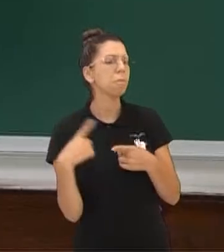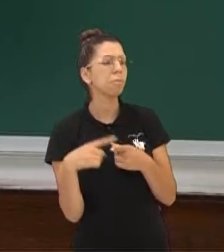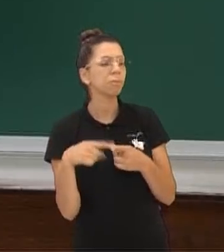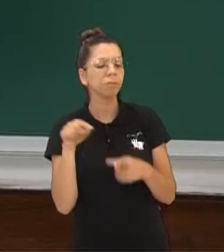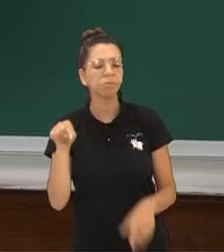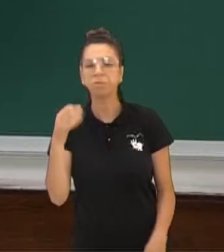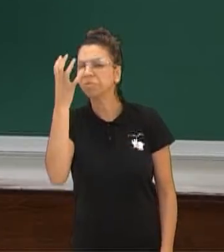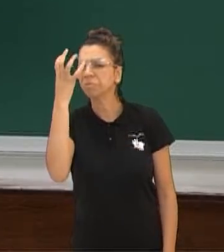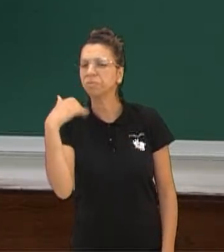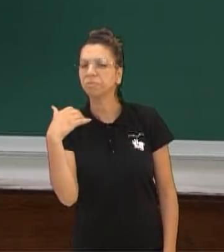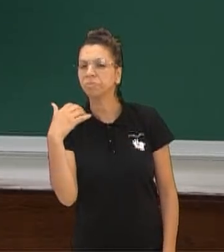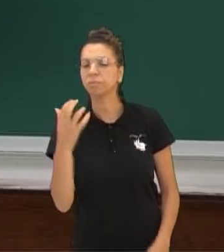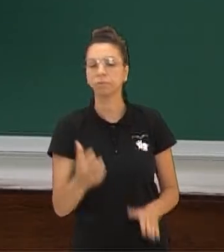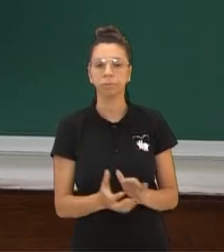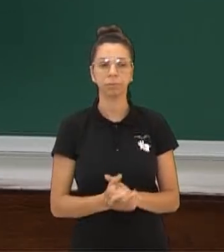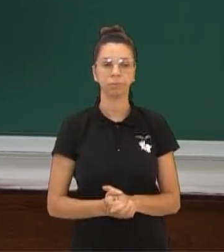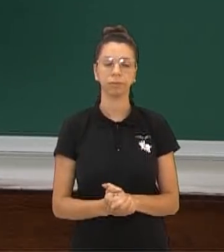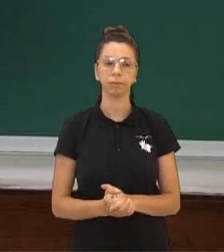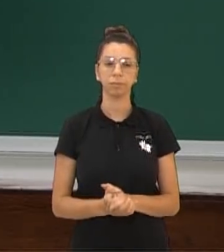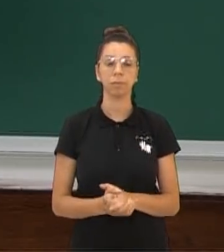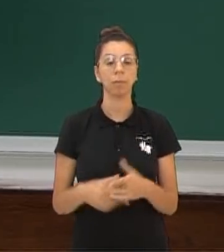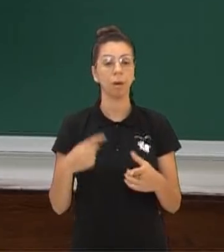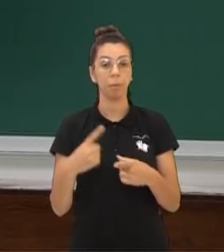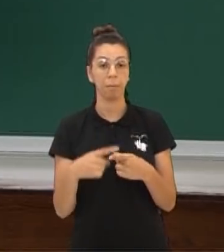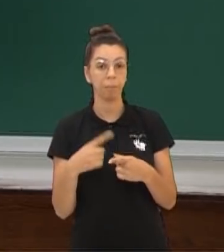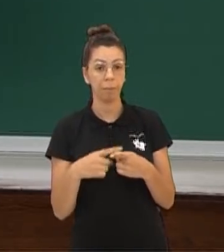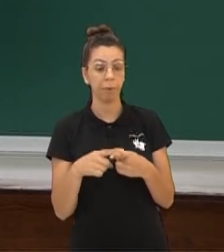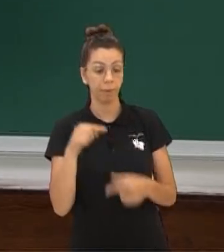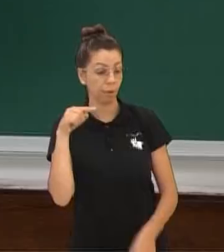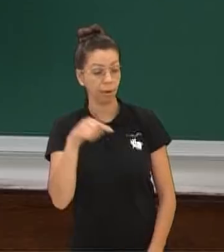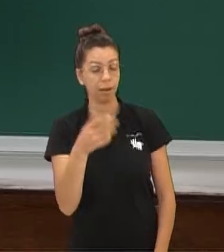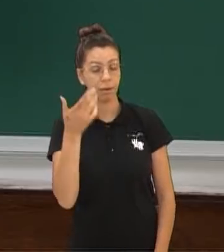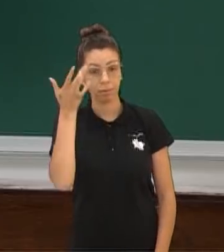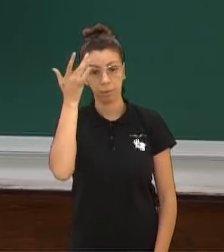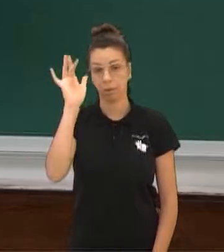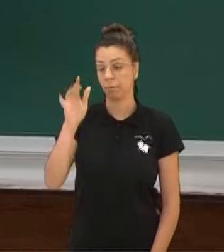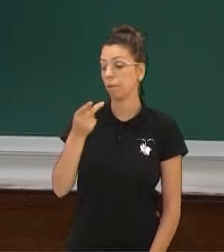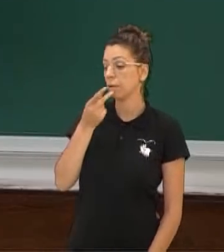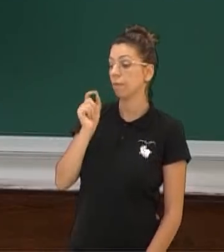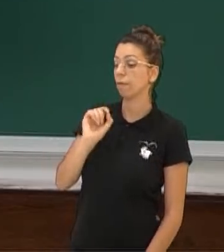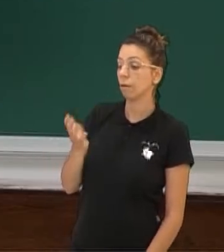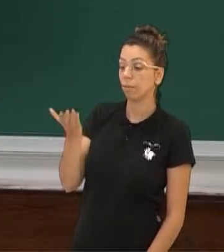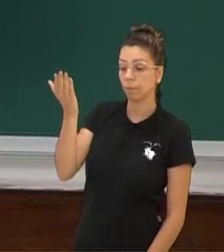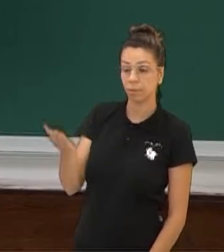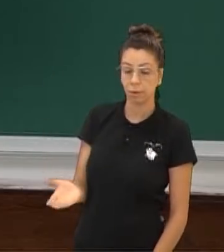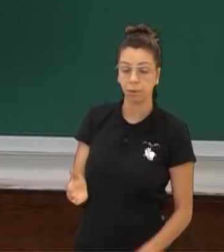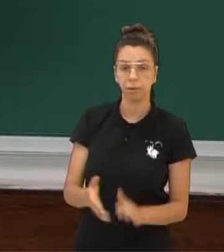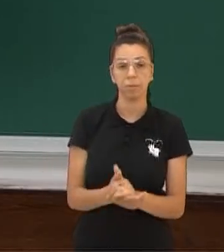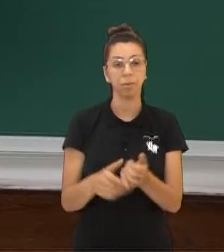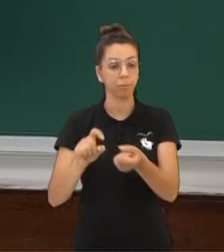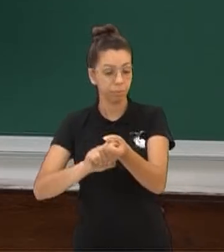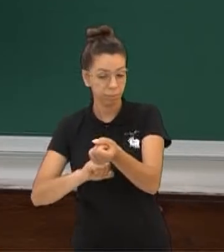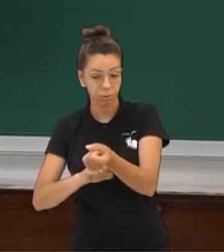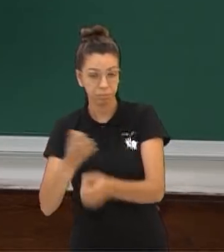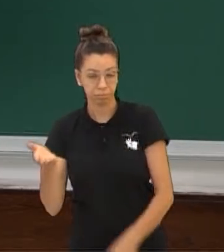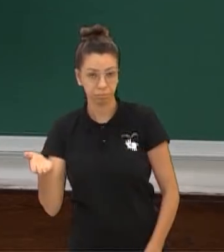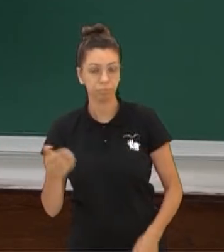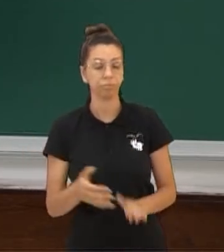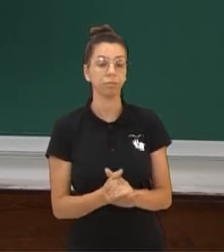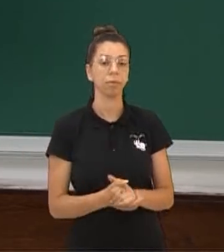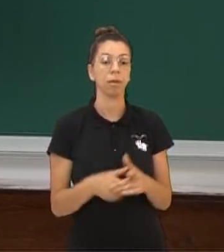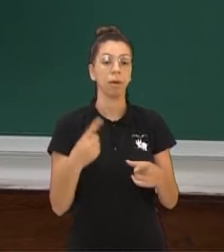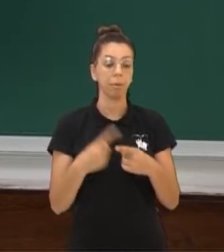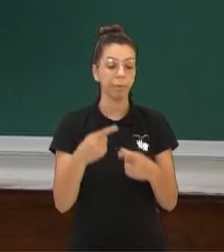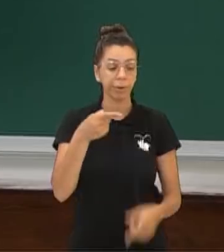bravo com ela? Letter A, porque Mimi não sabia o que dizer a ele, e ele ficou bravo por isso, porque Mimi disse que estava